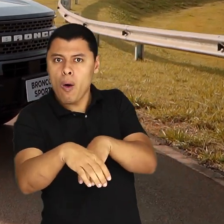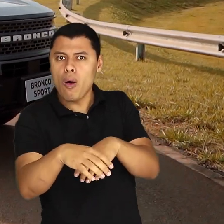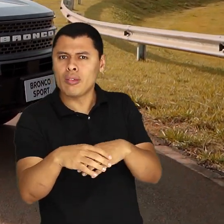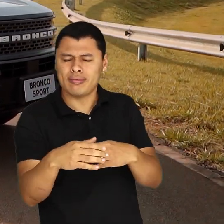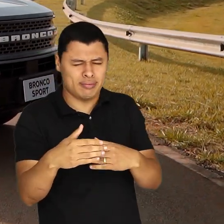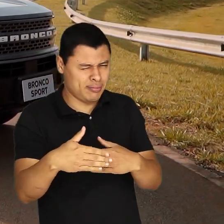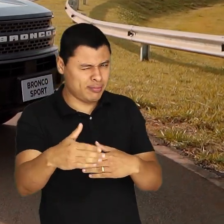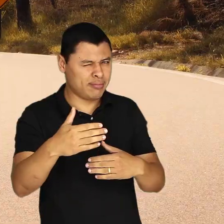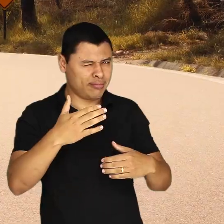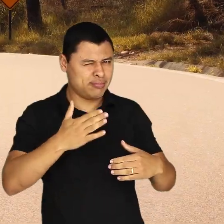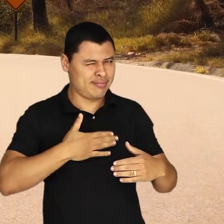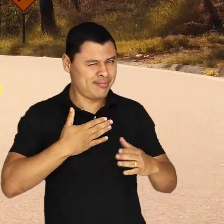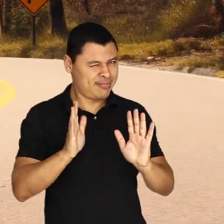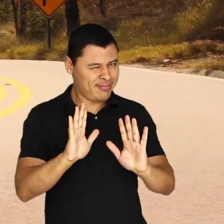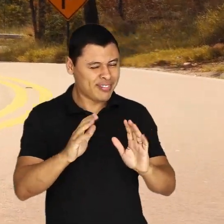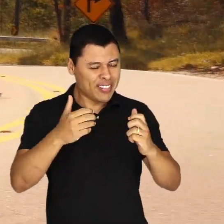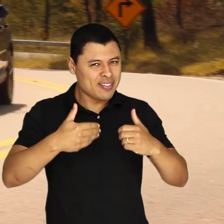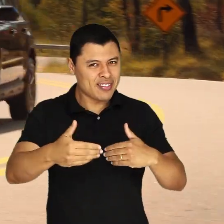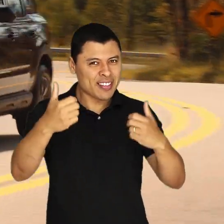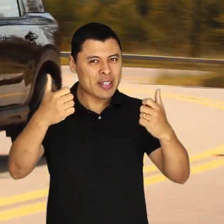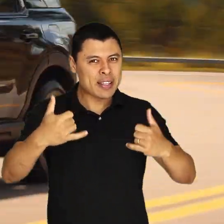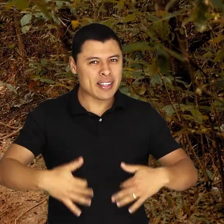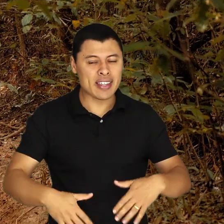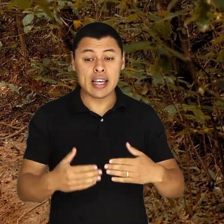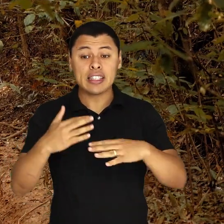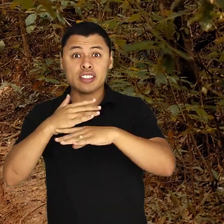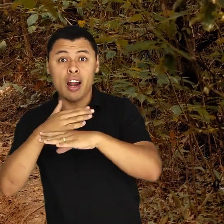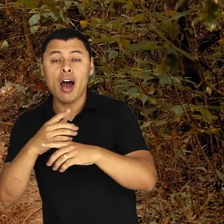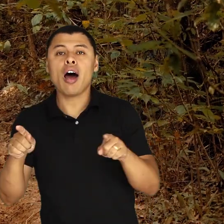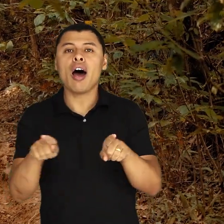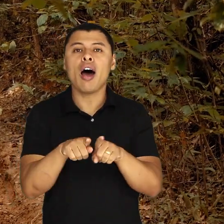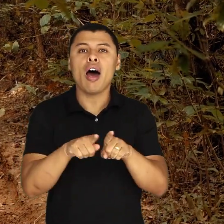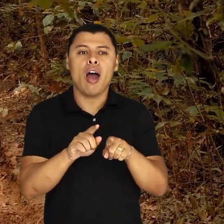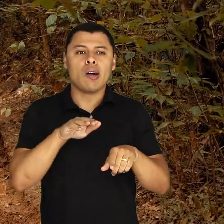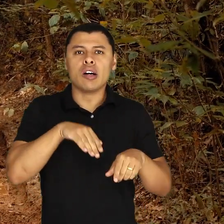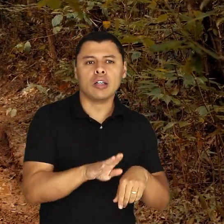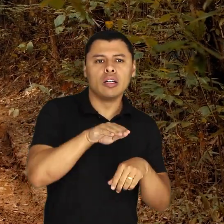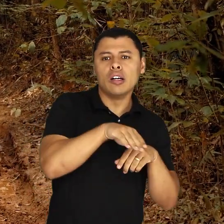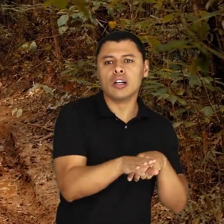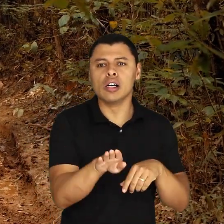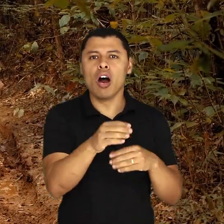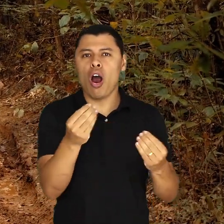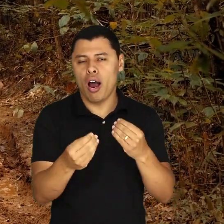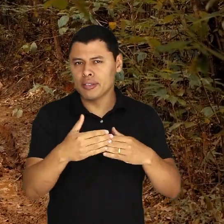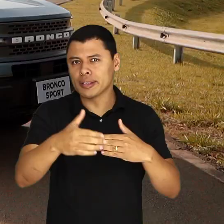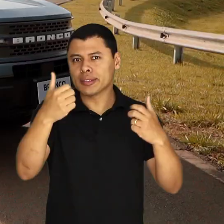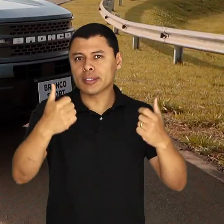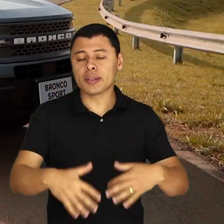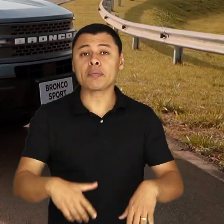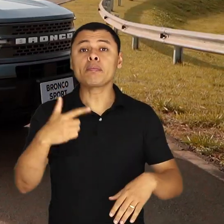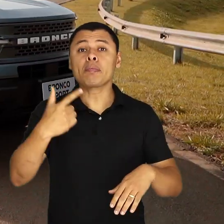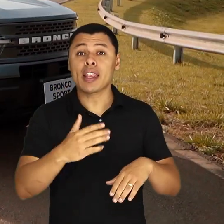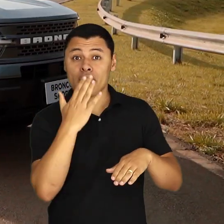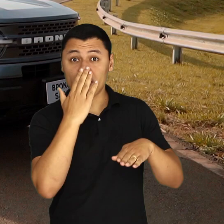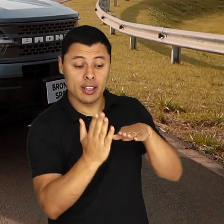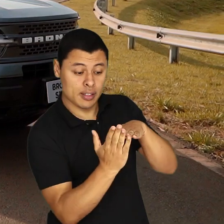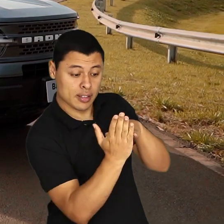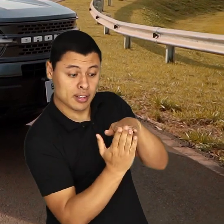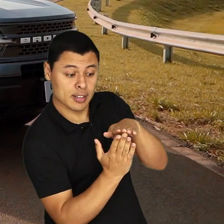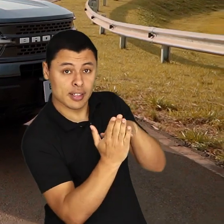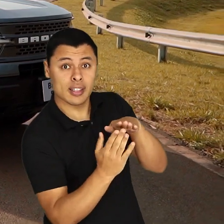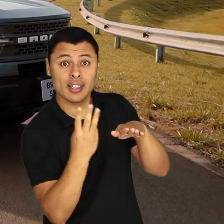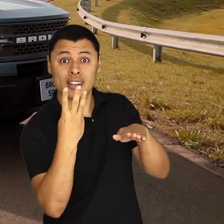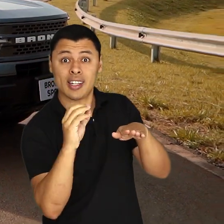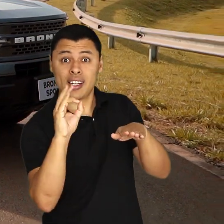vai explicar aí durante o teste, tanto no on-road quanto na parte off-road. Além disso, a gente tem bons ângulos aqui, superiores a 30 graus, tanto